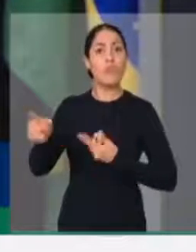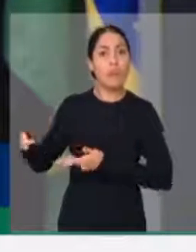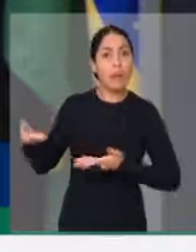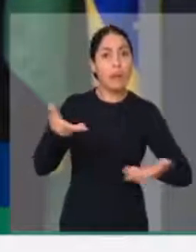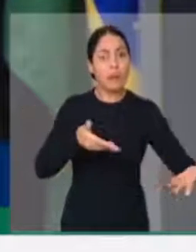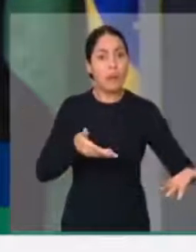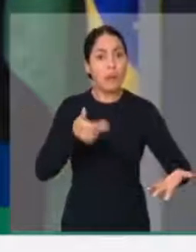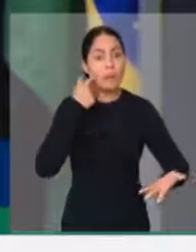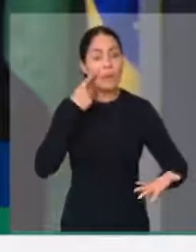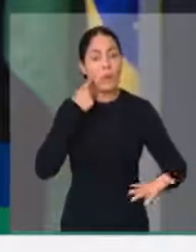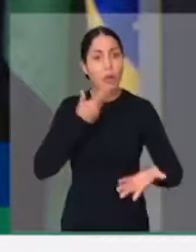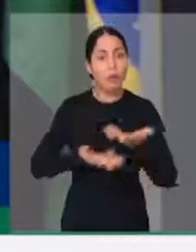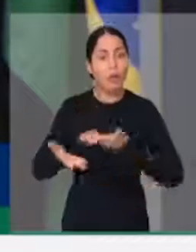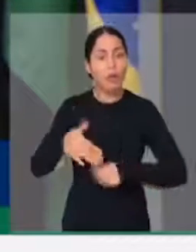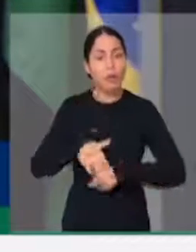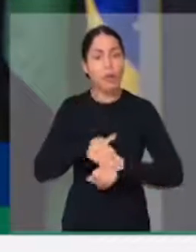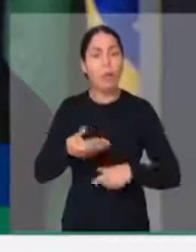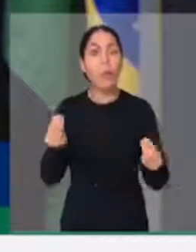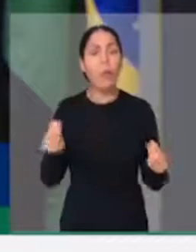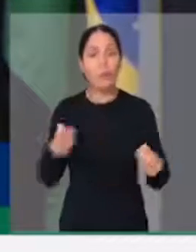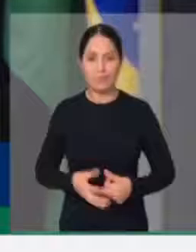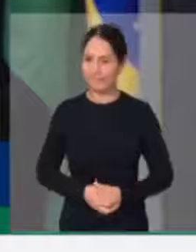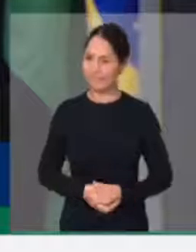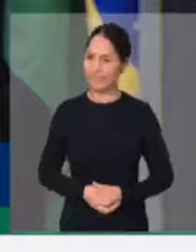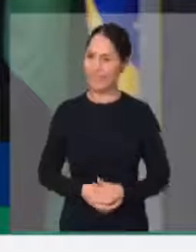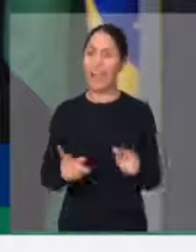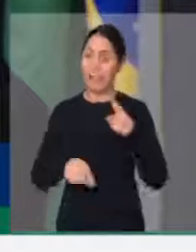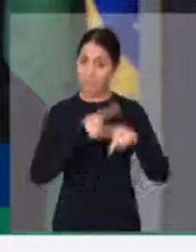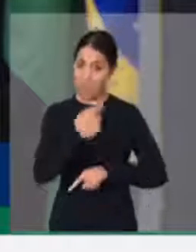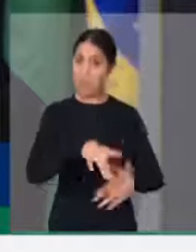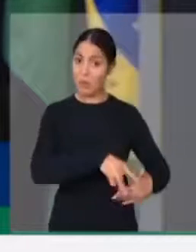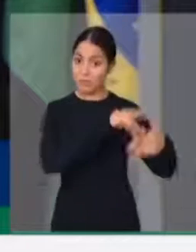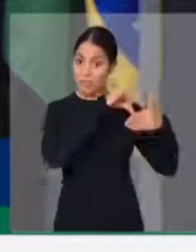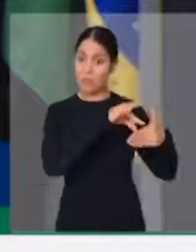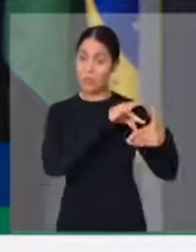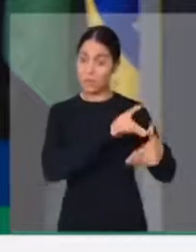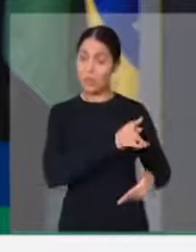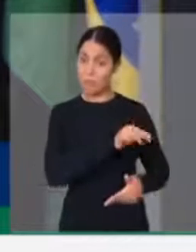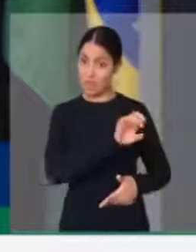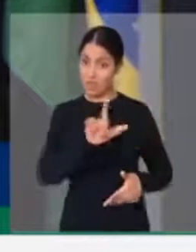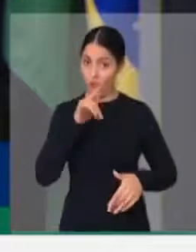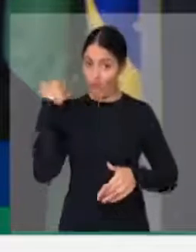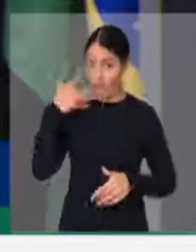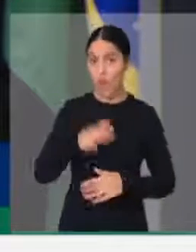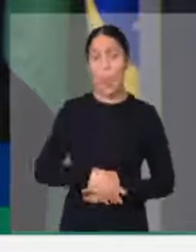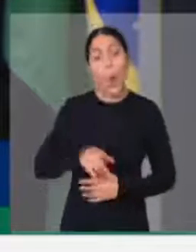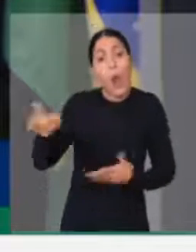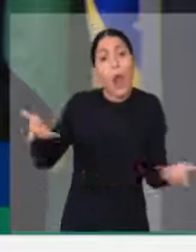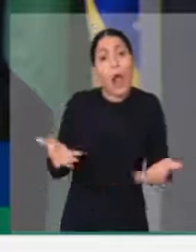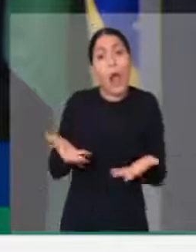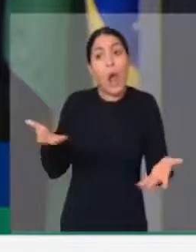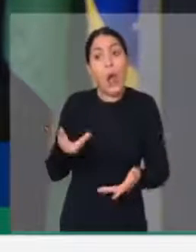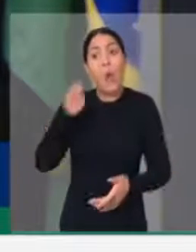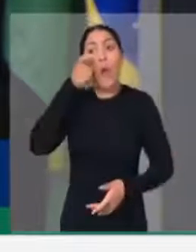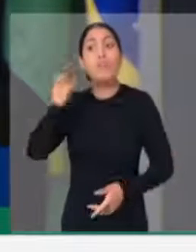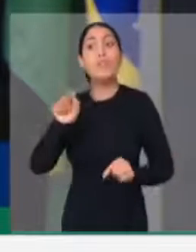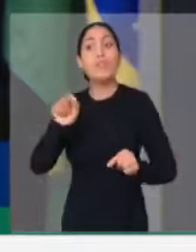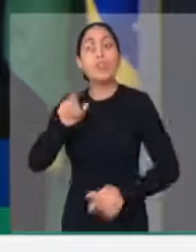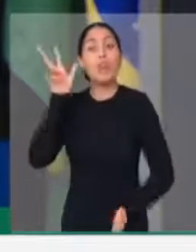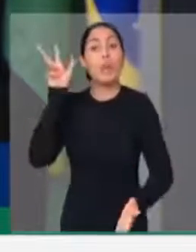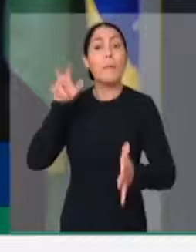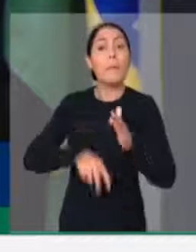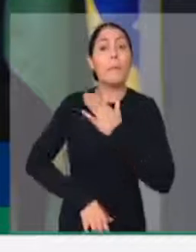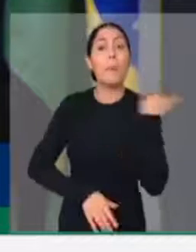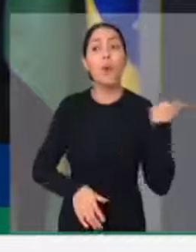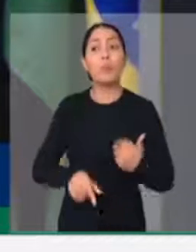aí a líder do pessoal também falou que finalizadas as buscas por Lázaro de com as perguntas a quem interessa a morte de uma